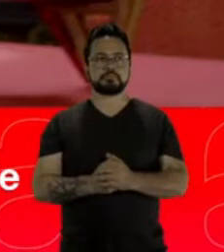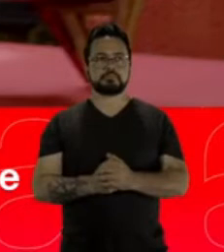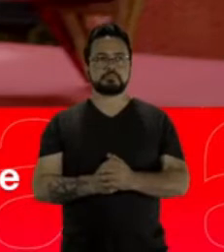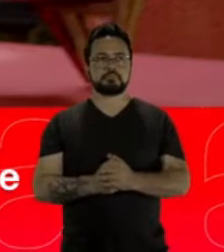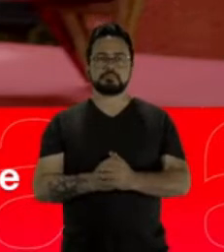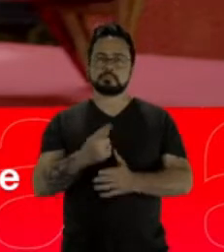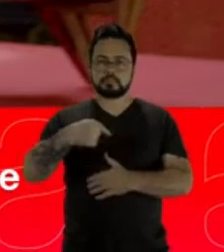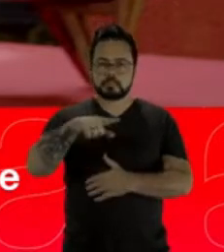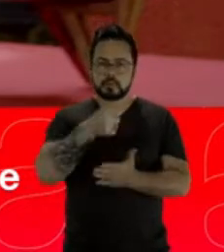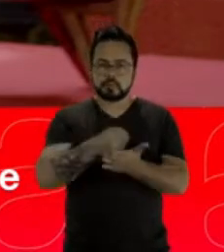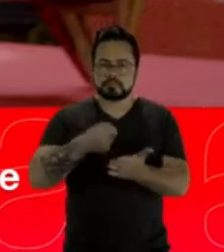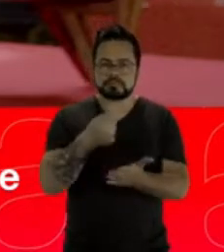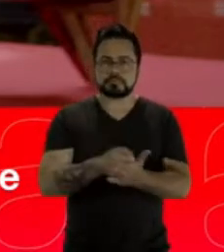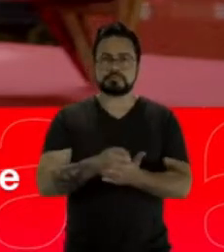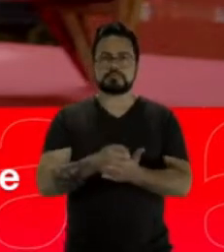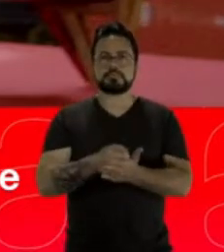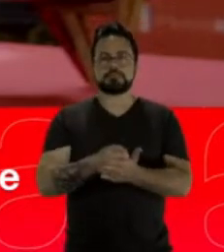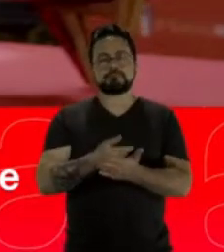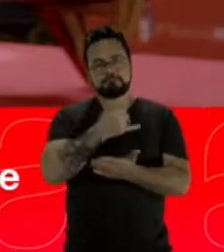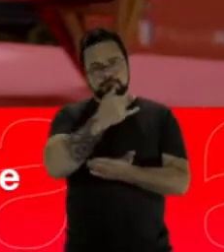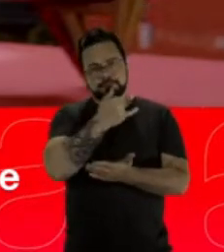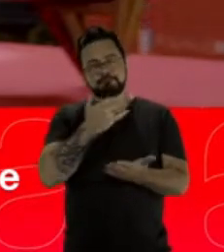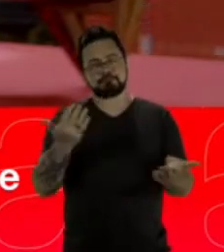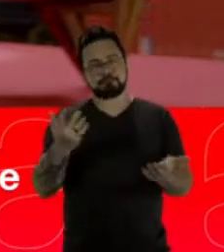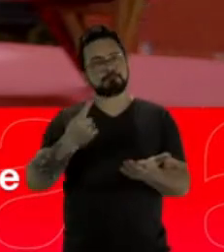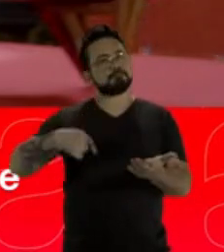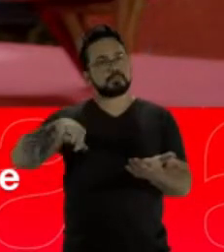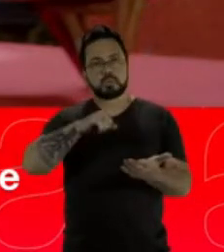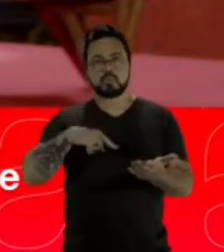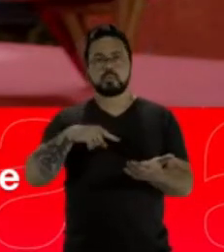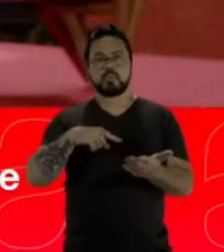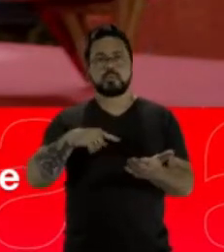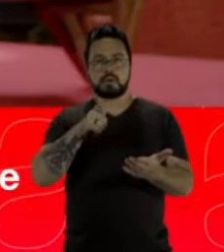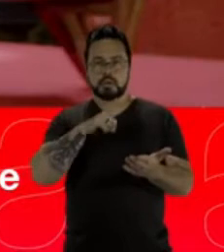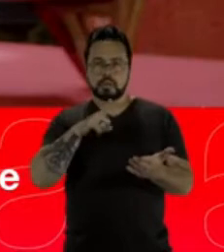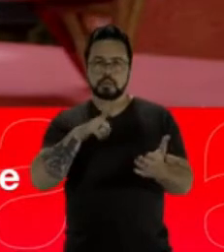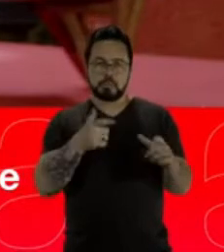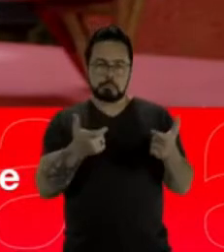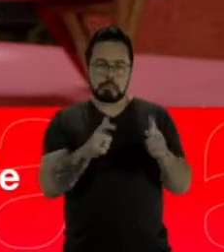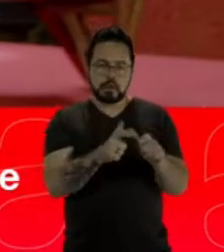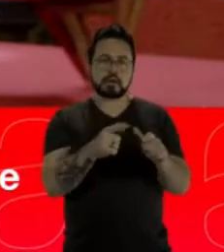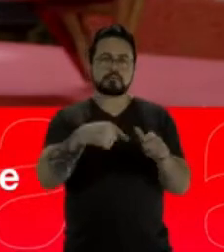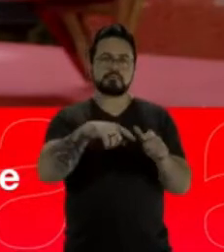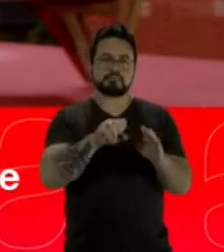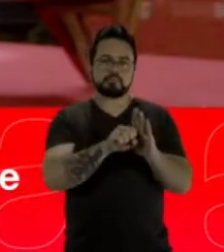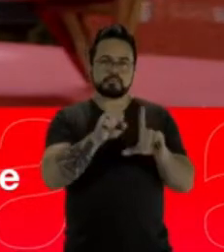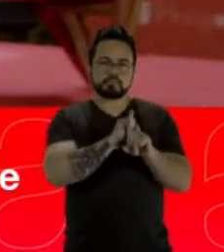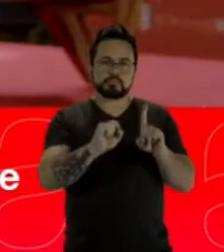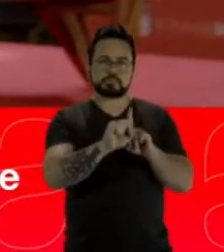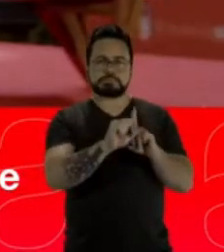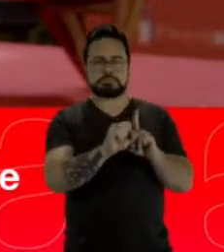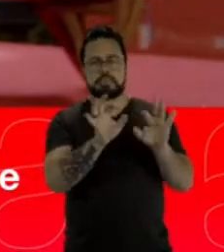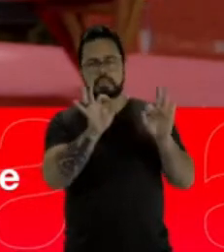todas essas lutas da gente, que são, infelizmente, todo mundo que é minorizado de alguma forma socialmente, isso é